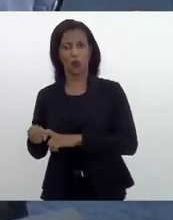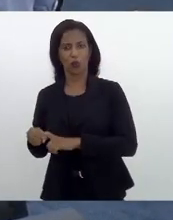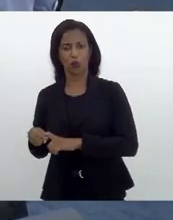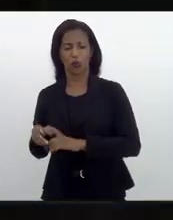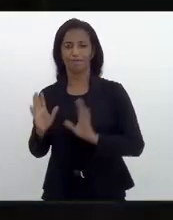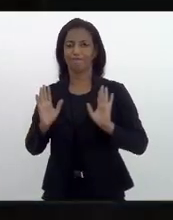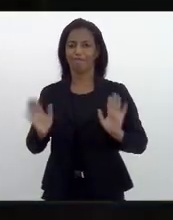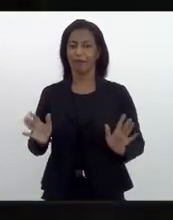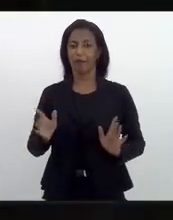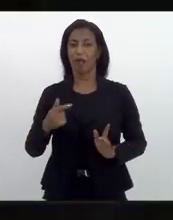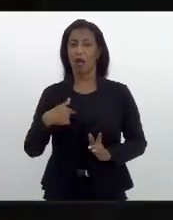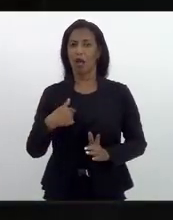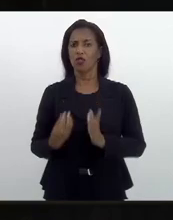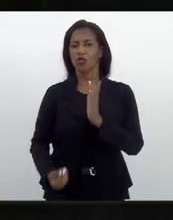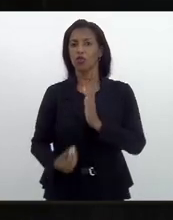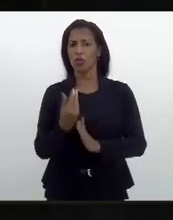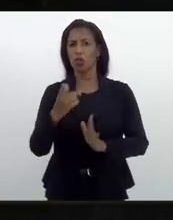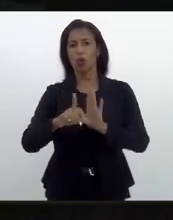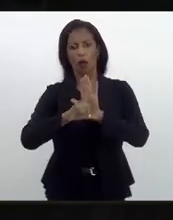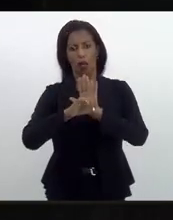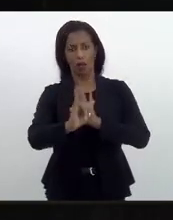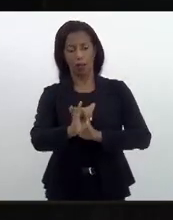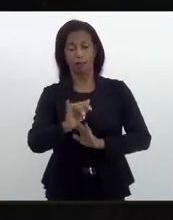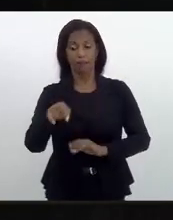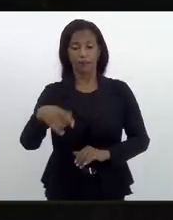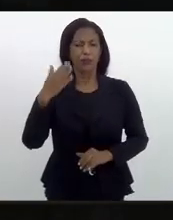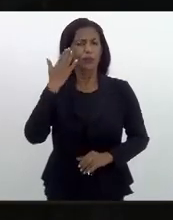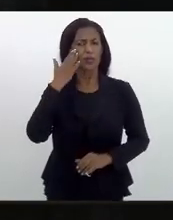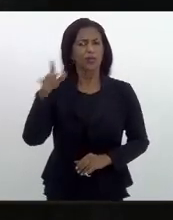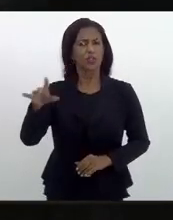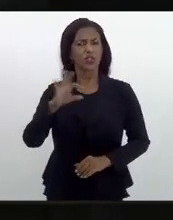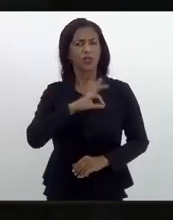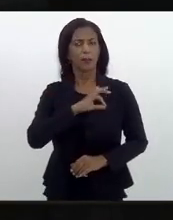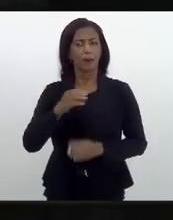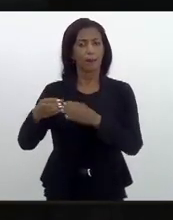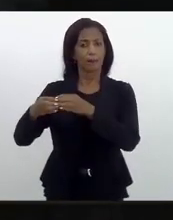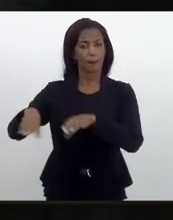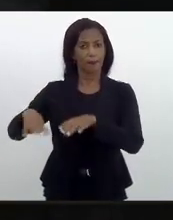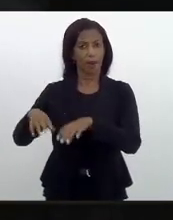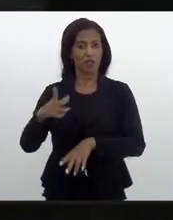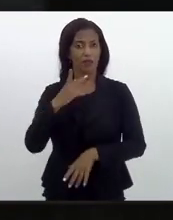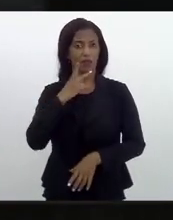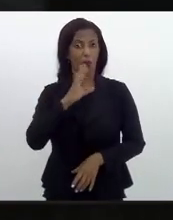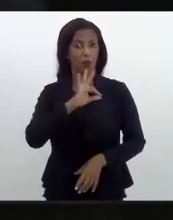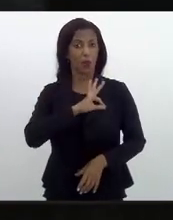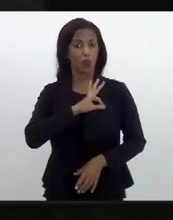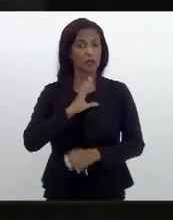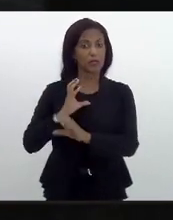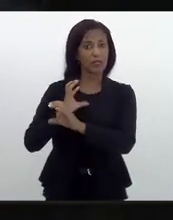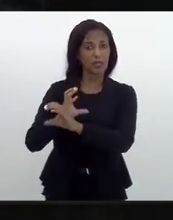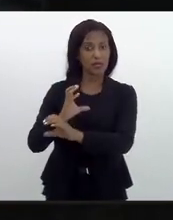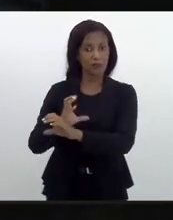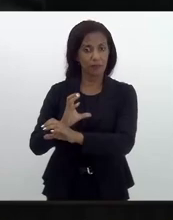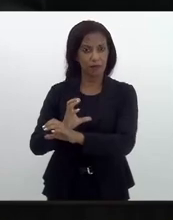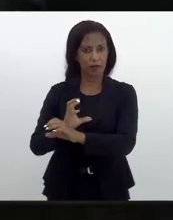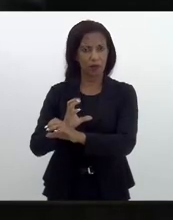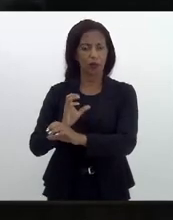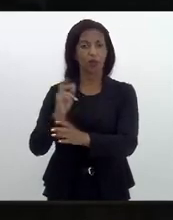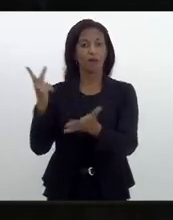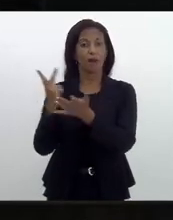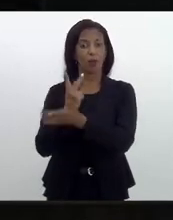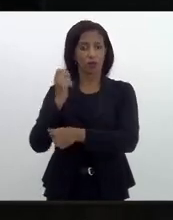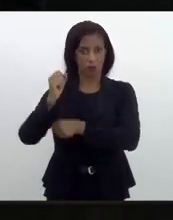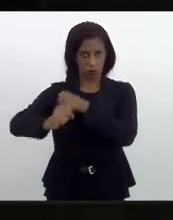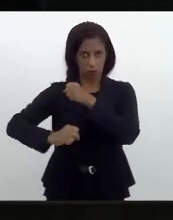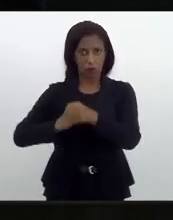flexibilizando essa possibilidade. Mas eu entendi que a deputada Marta está falando dos concursos da Polícia Civil que se darão no próximo ano,